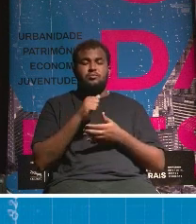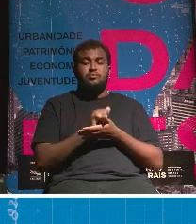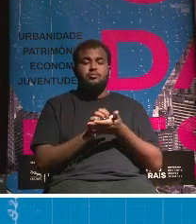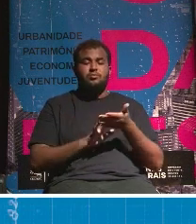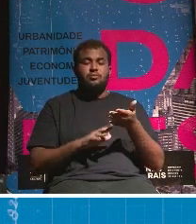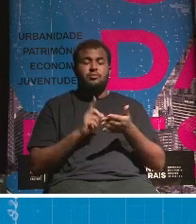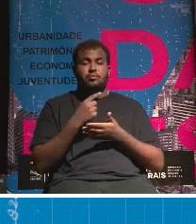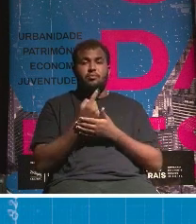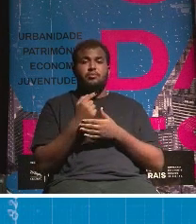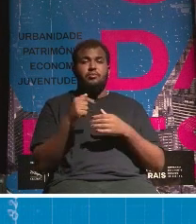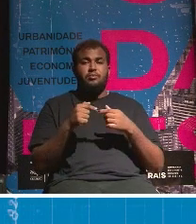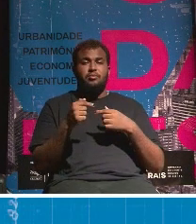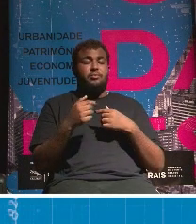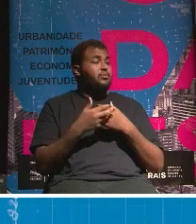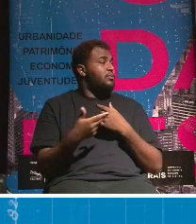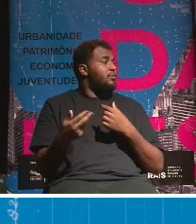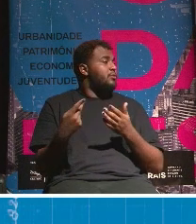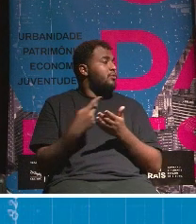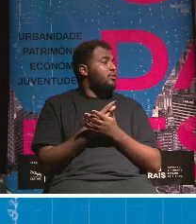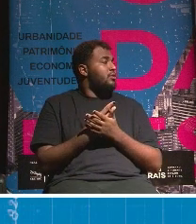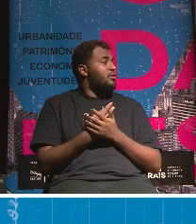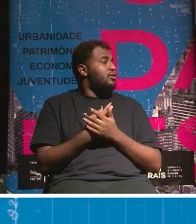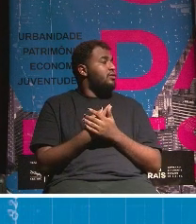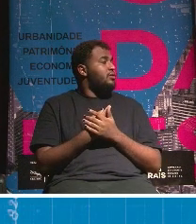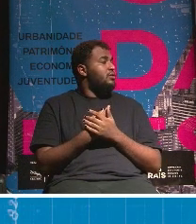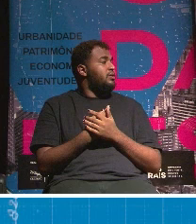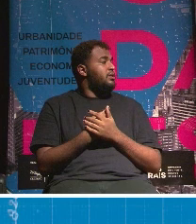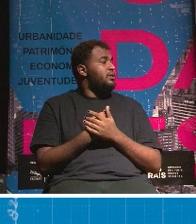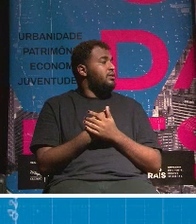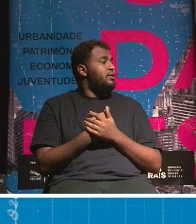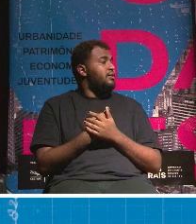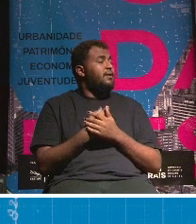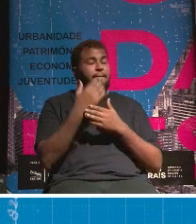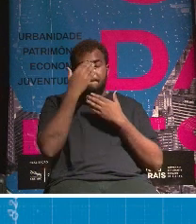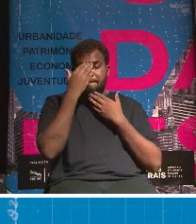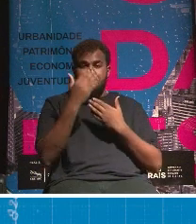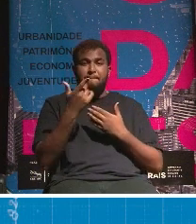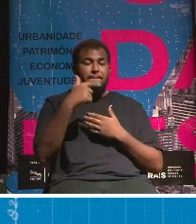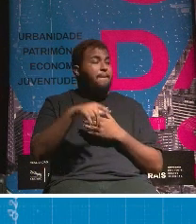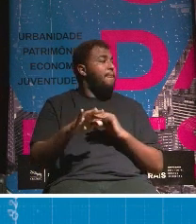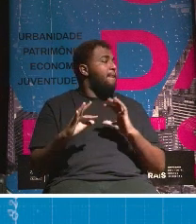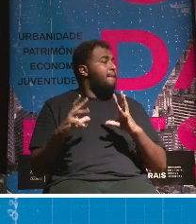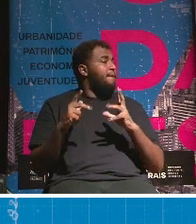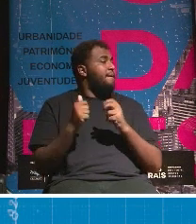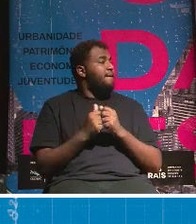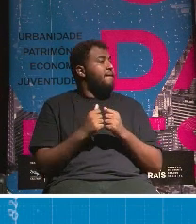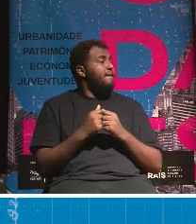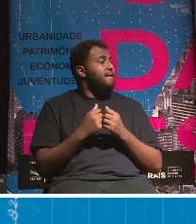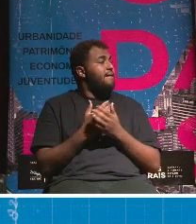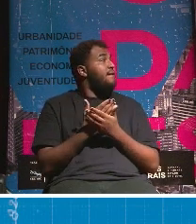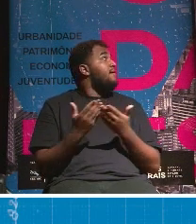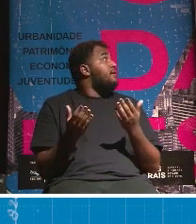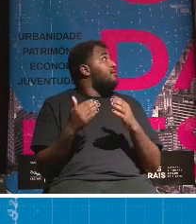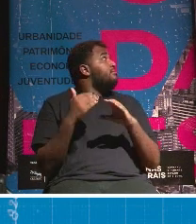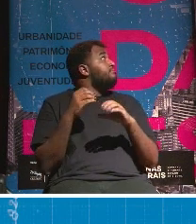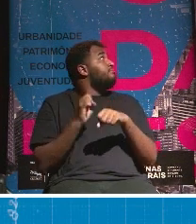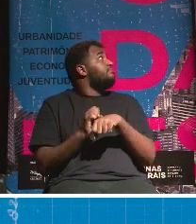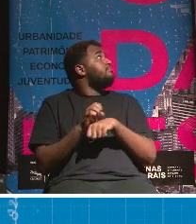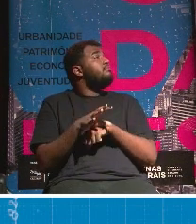para poder as coisas acontecer. E agradeço de novo a toda a curadoria, a equipe que lançou essa revista